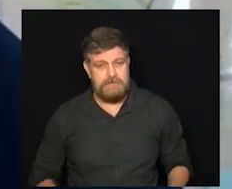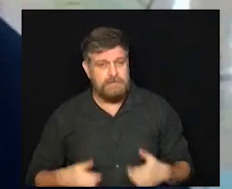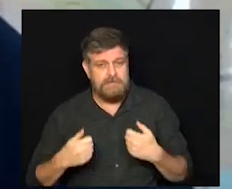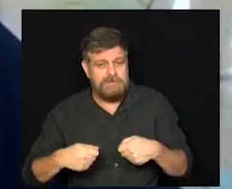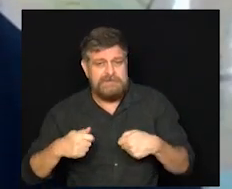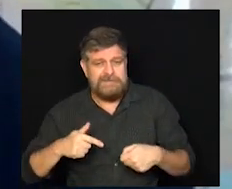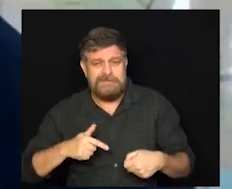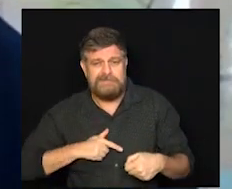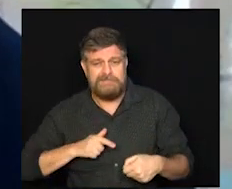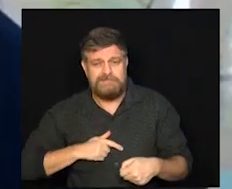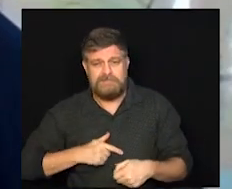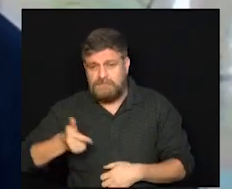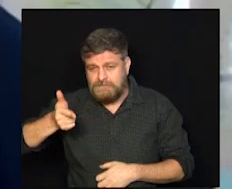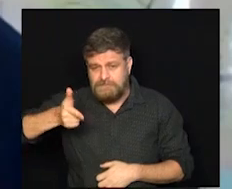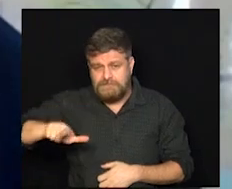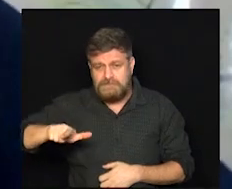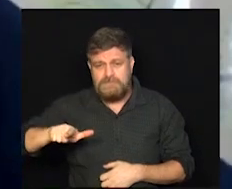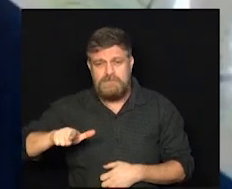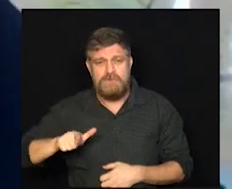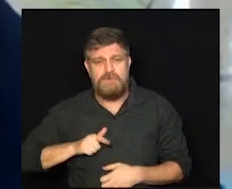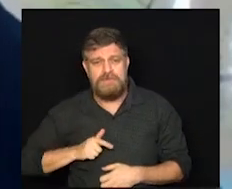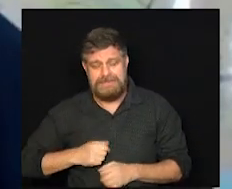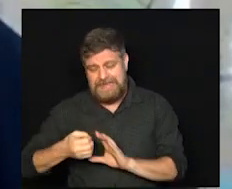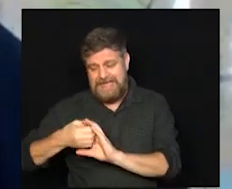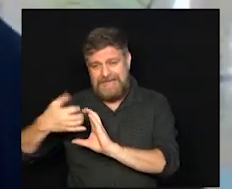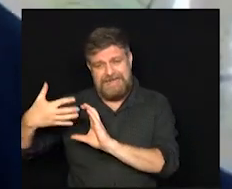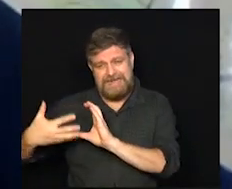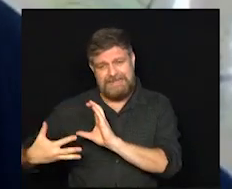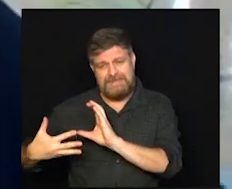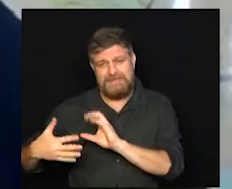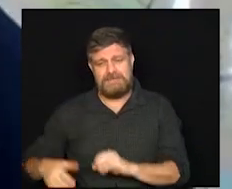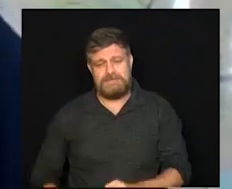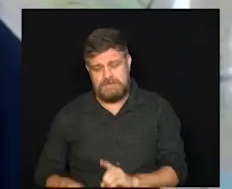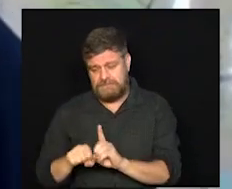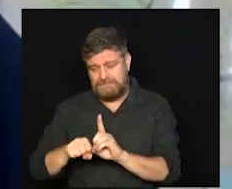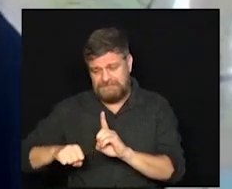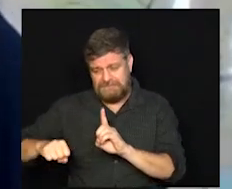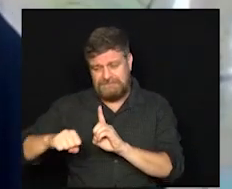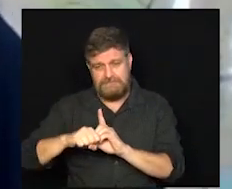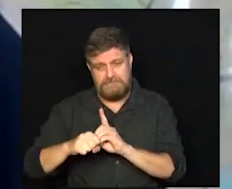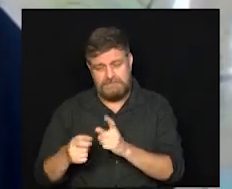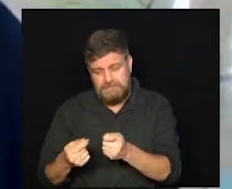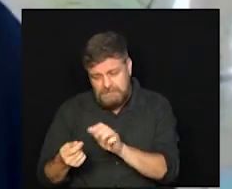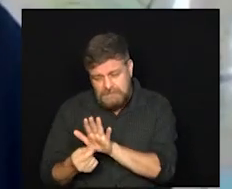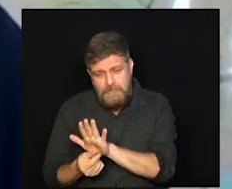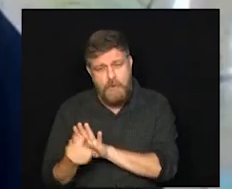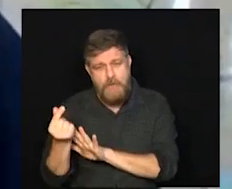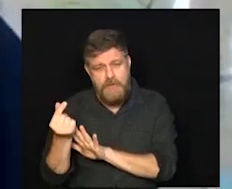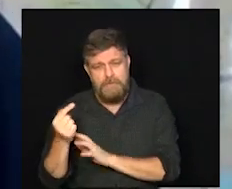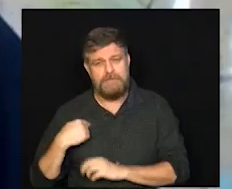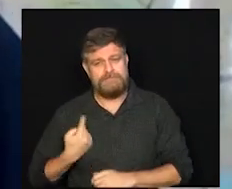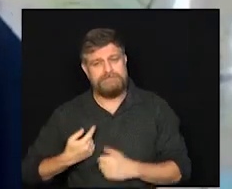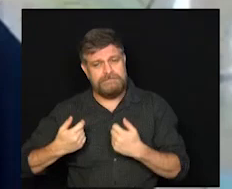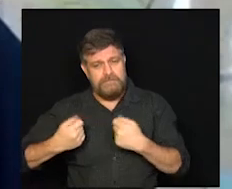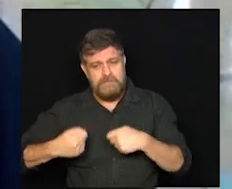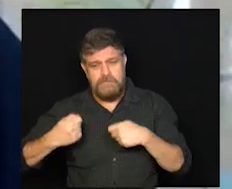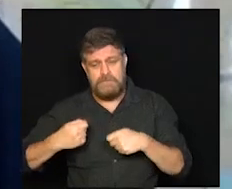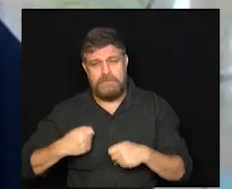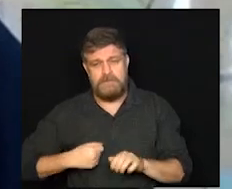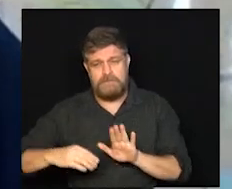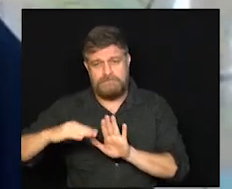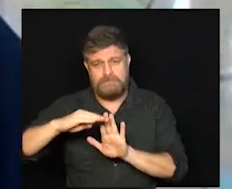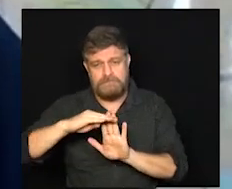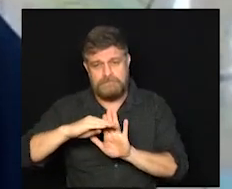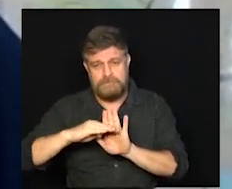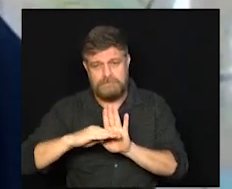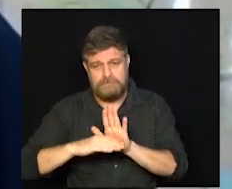tenham outra característica social e econômica, nós precisamos pautar essa questão